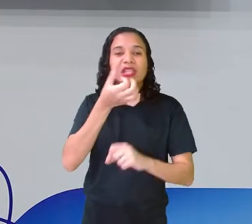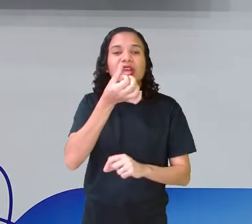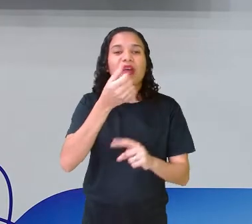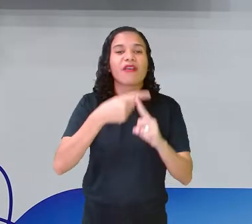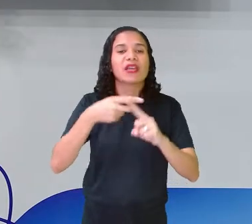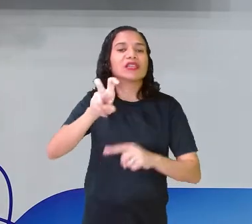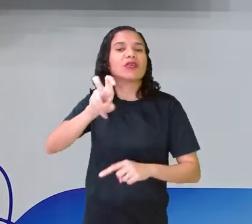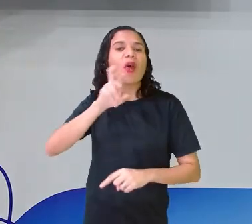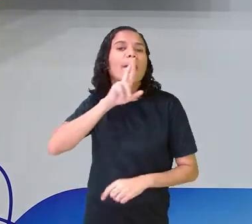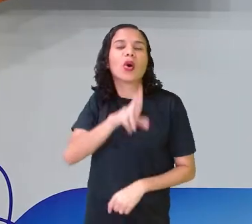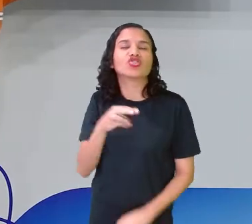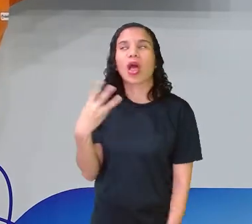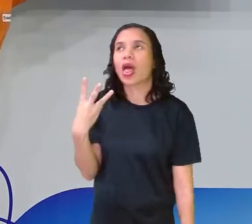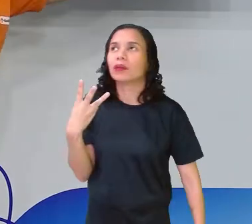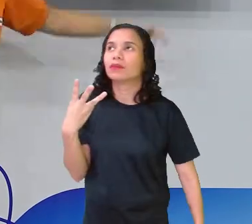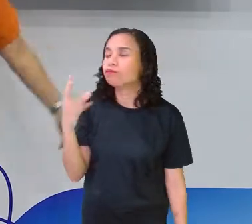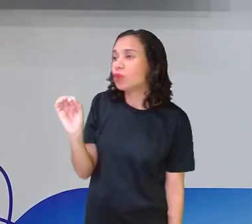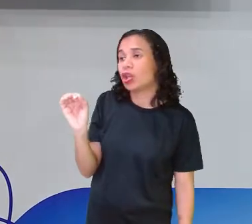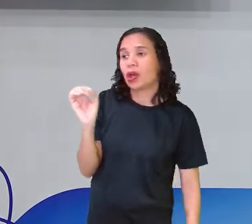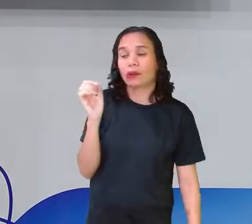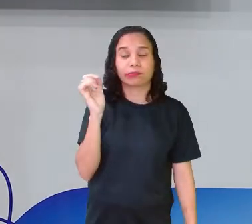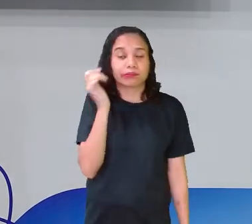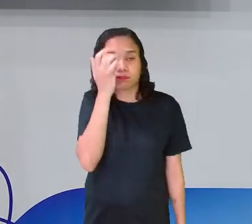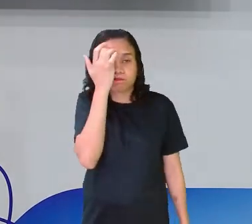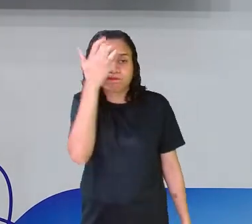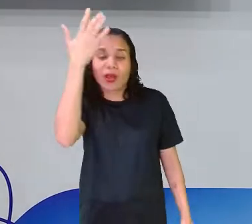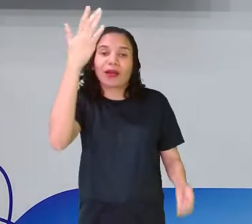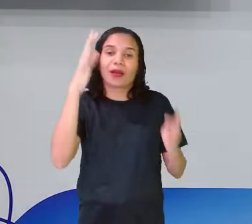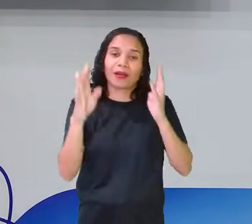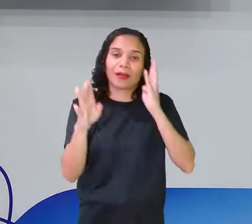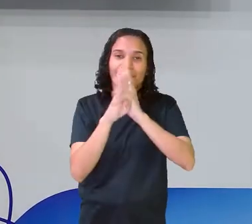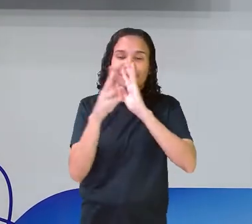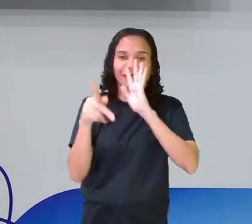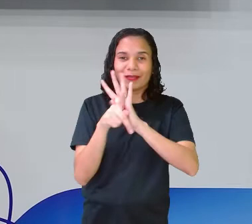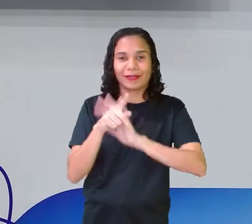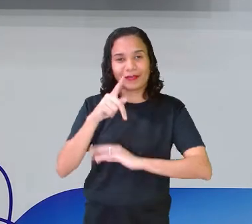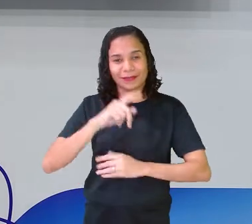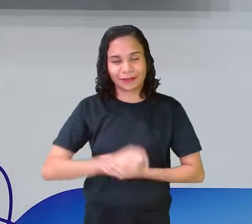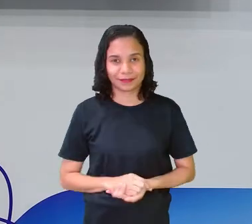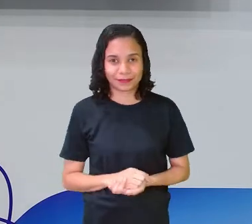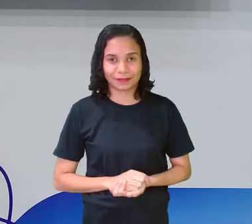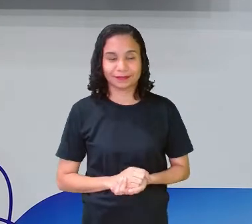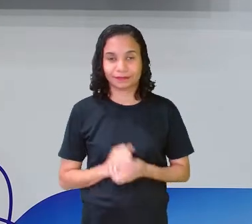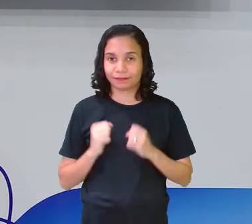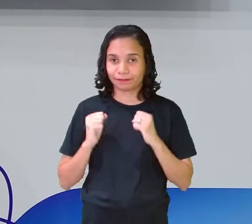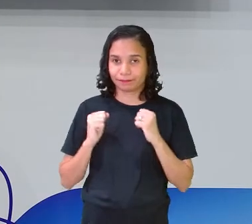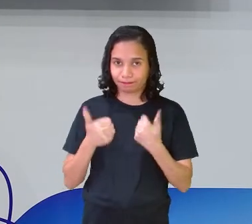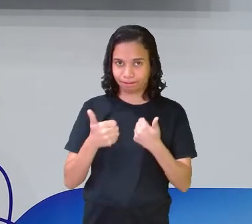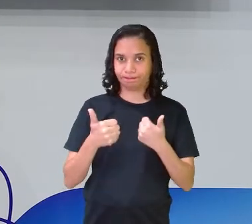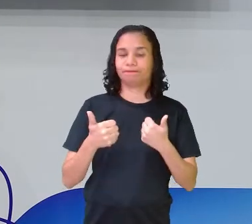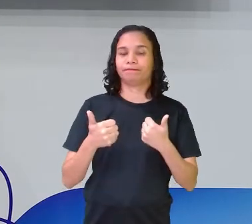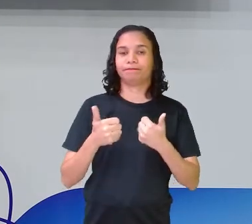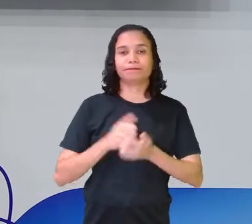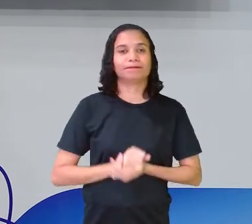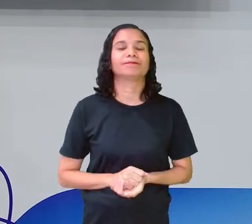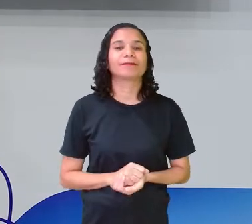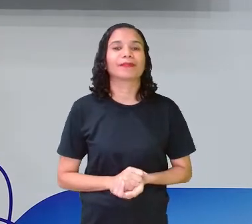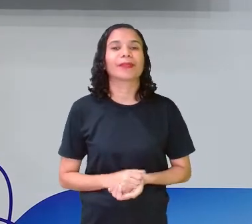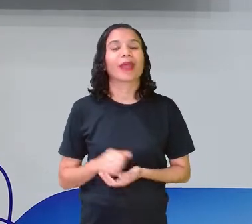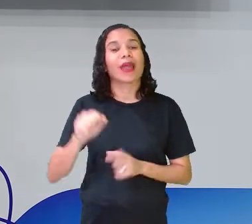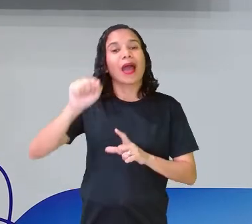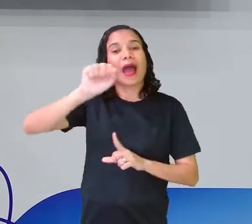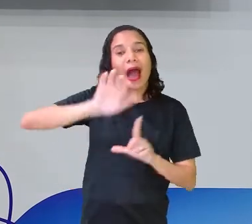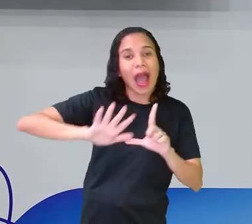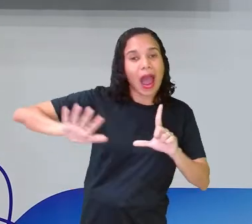vezes 5, a área é igual a 30 centímetros quadrados. Beleza?